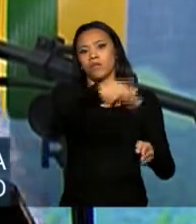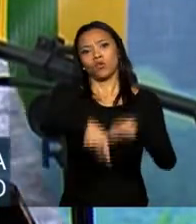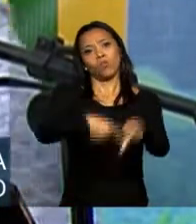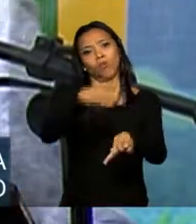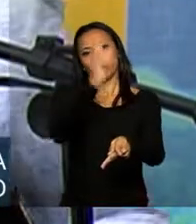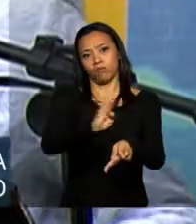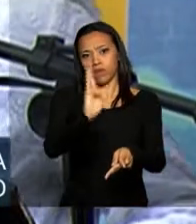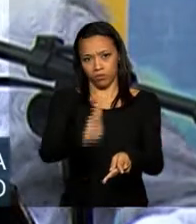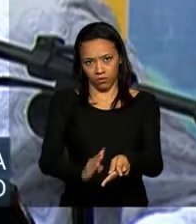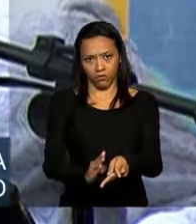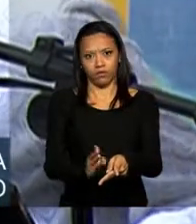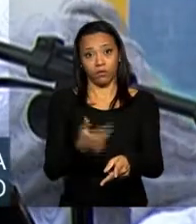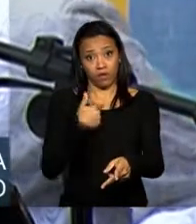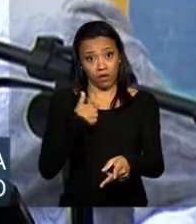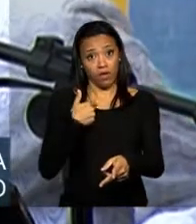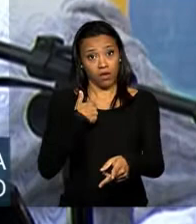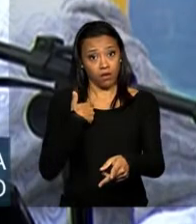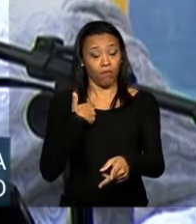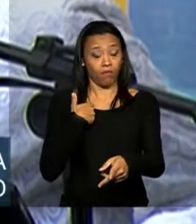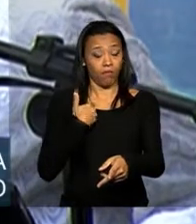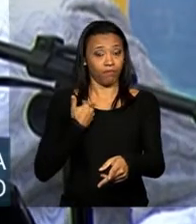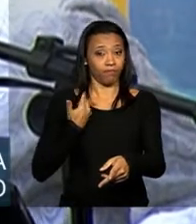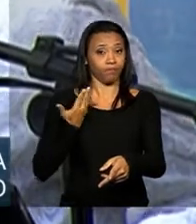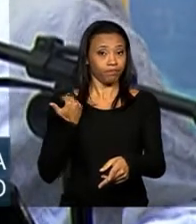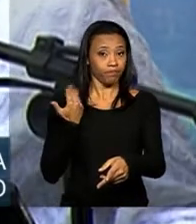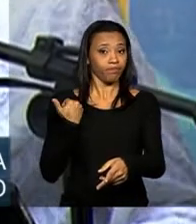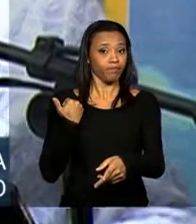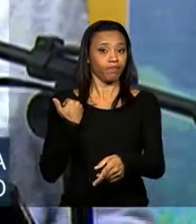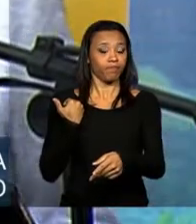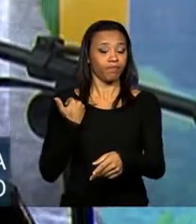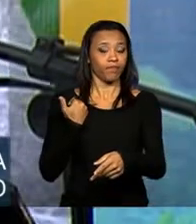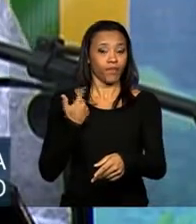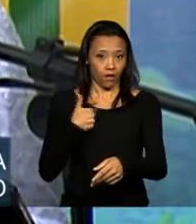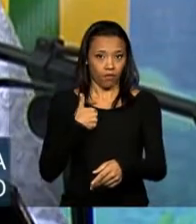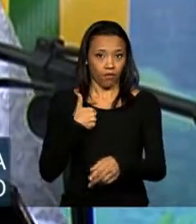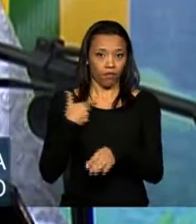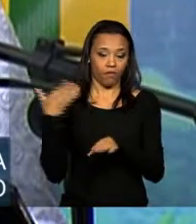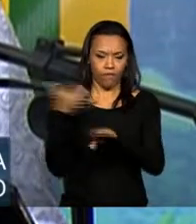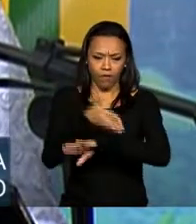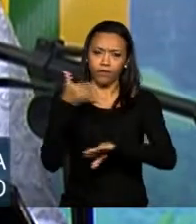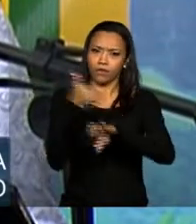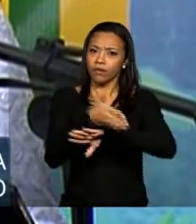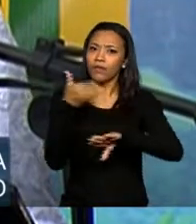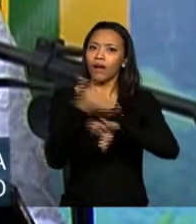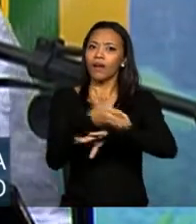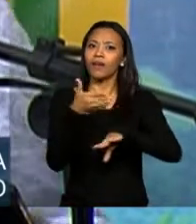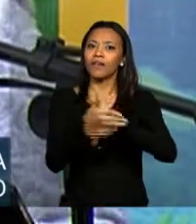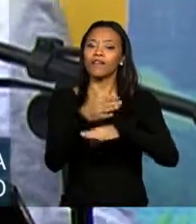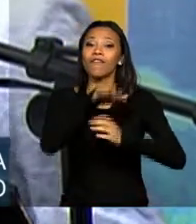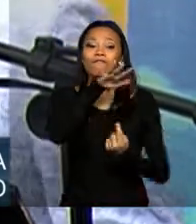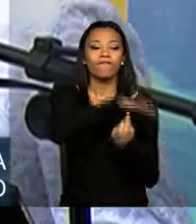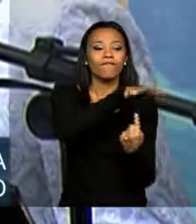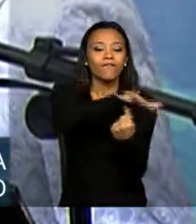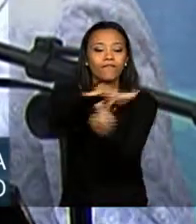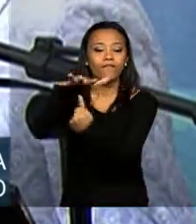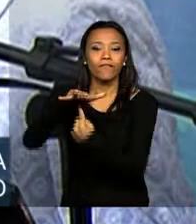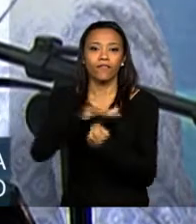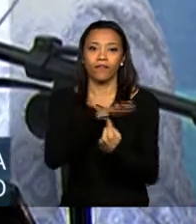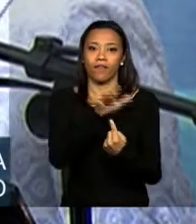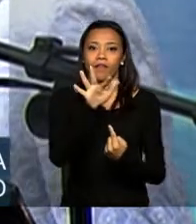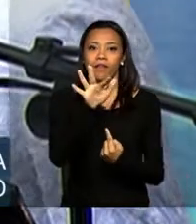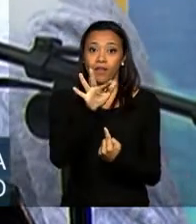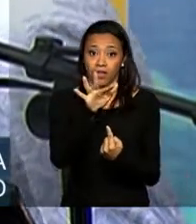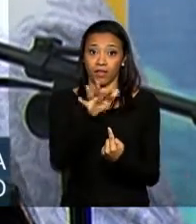e eu era uma frequentadora né lá da Feirinha da Redenção